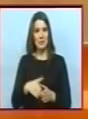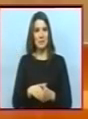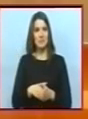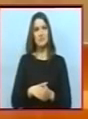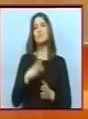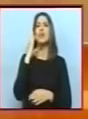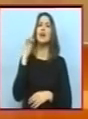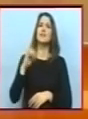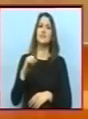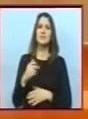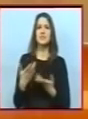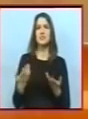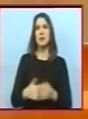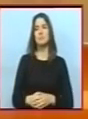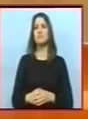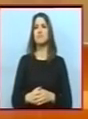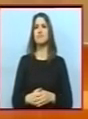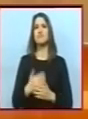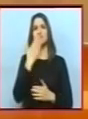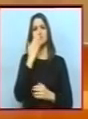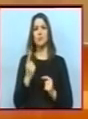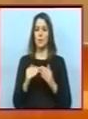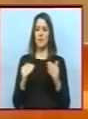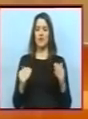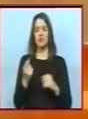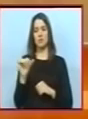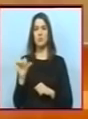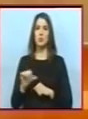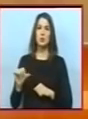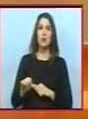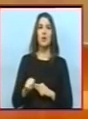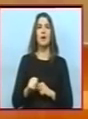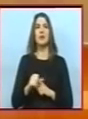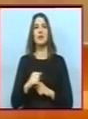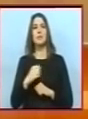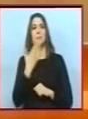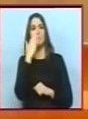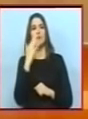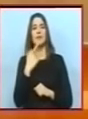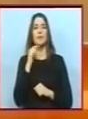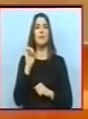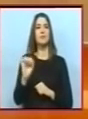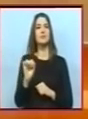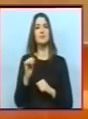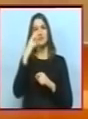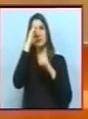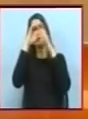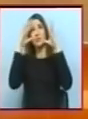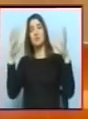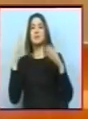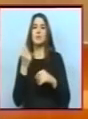Passámos eventualmente aqui um bocado menos bom, entrando à altura. Achou que se criou uma ideia errada e uma convicção